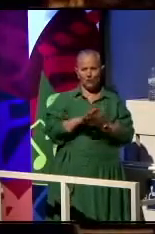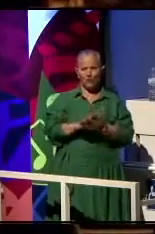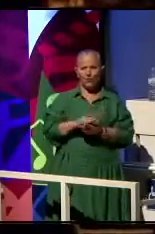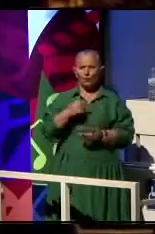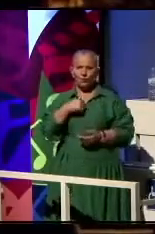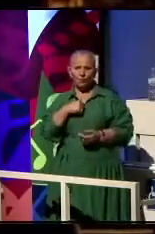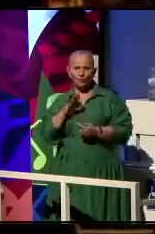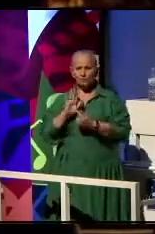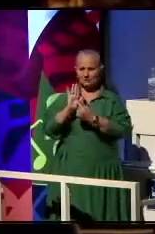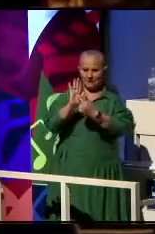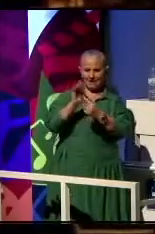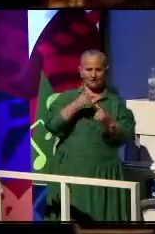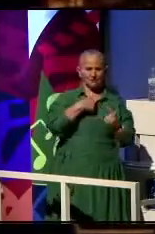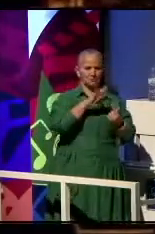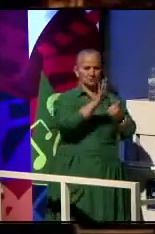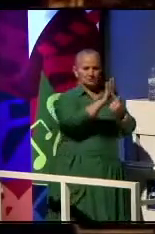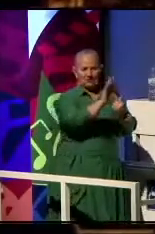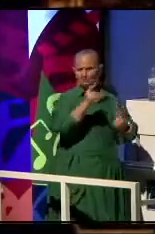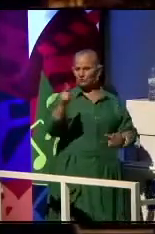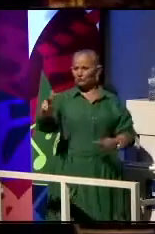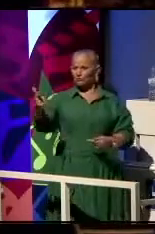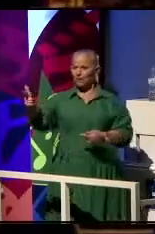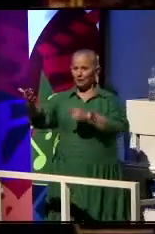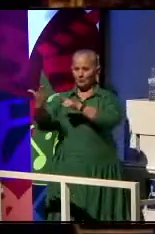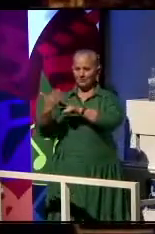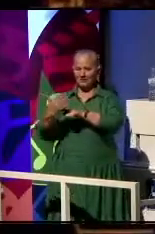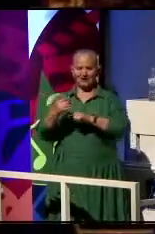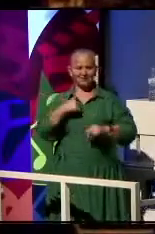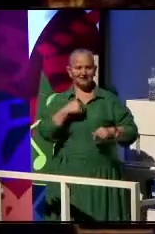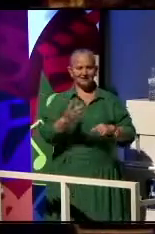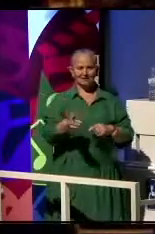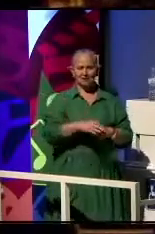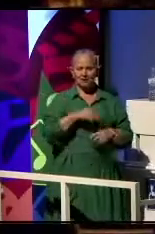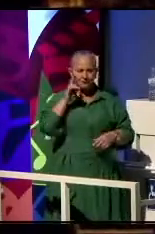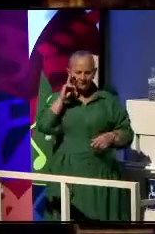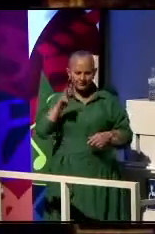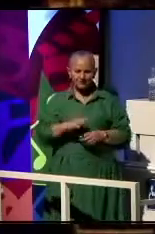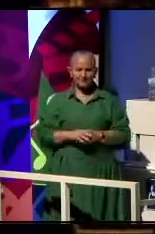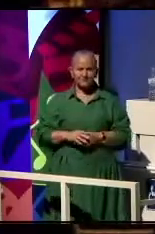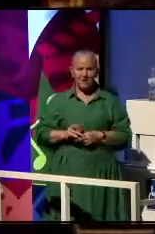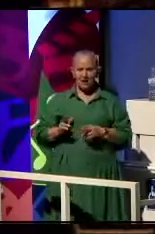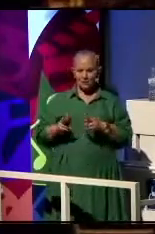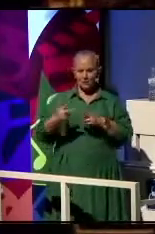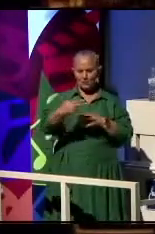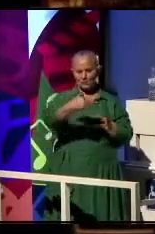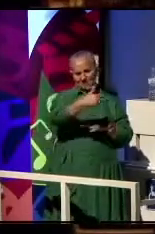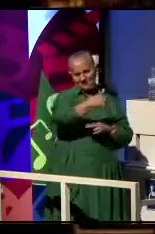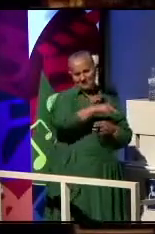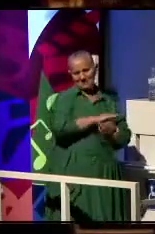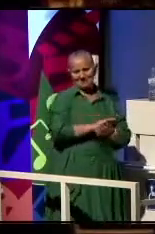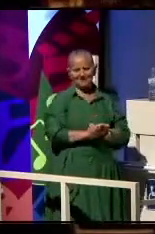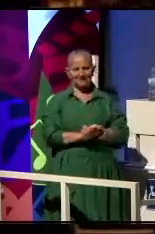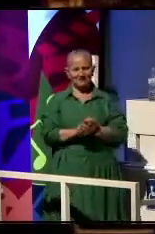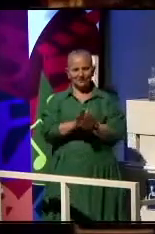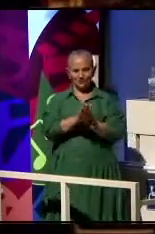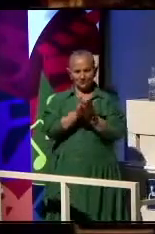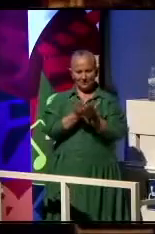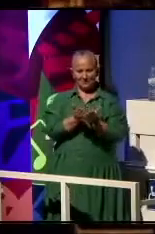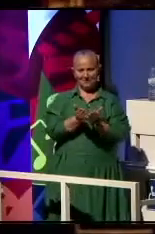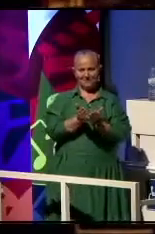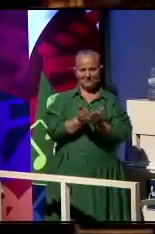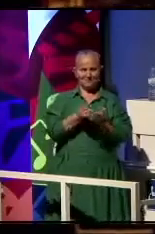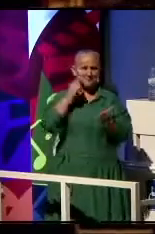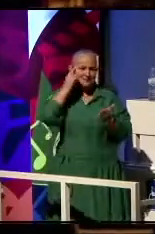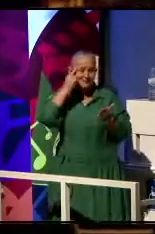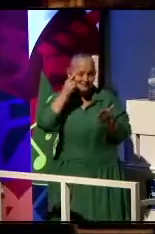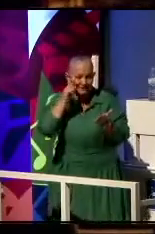leque, né? Só que não tem como colocar tudo num livro, né? Então, fiz um recorte, né, do álbum Clube da Esquina,